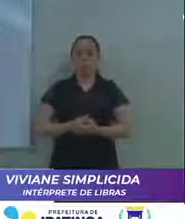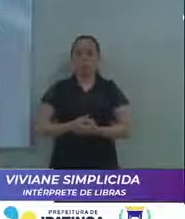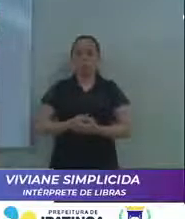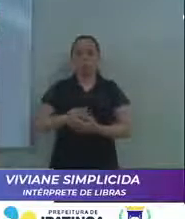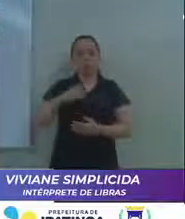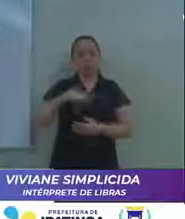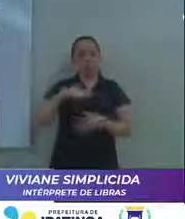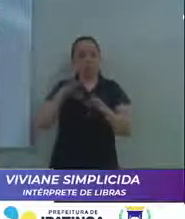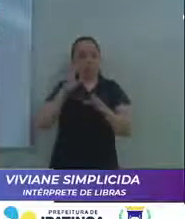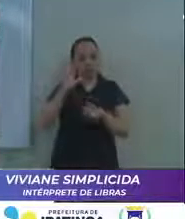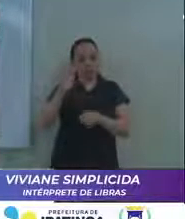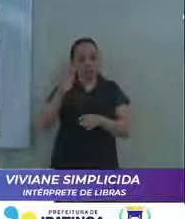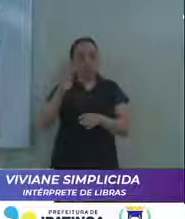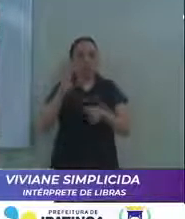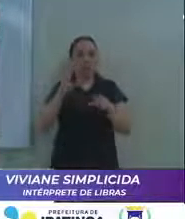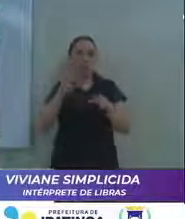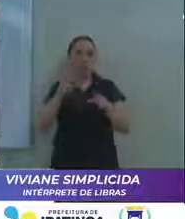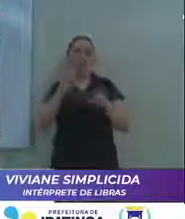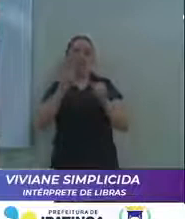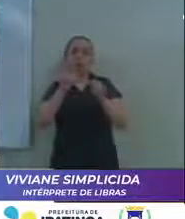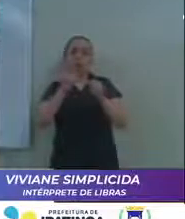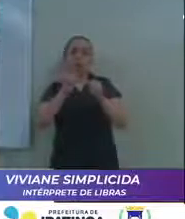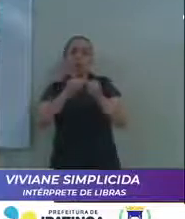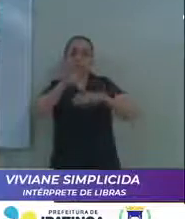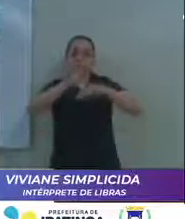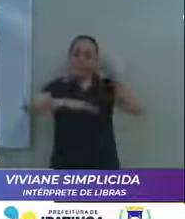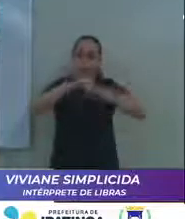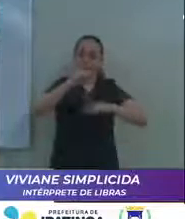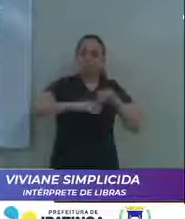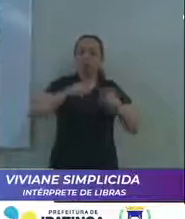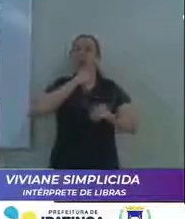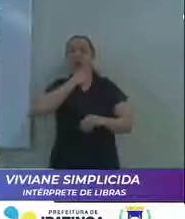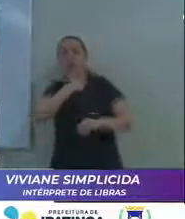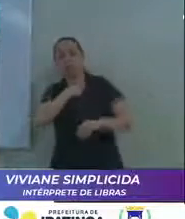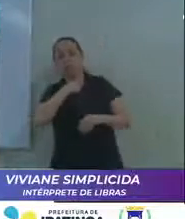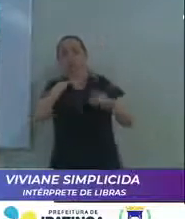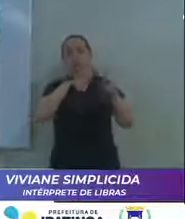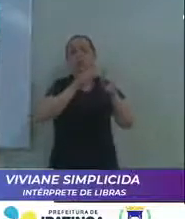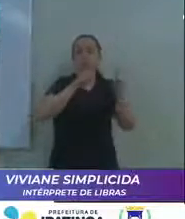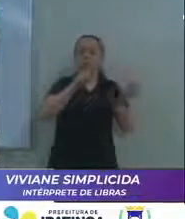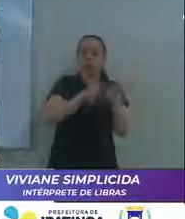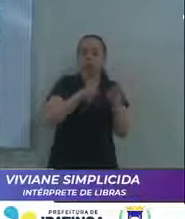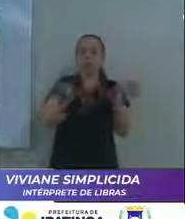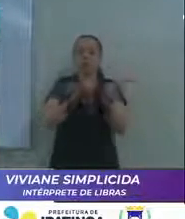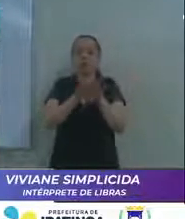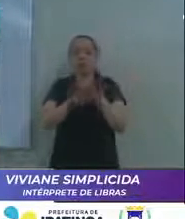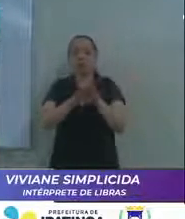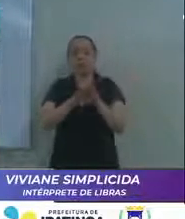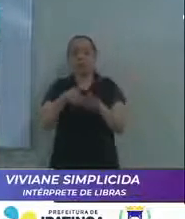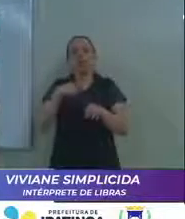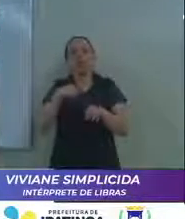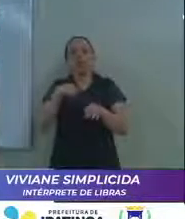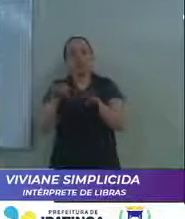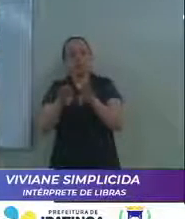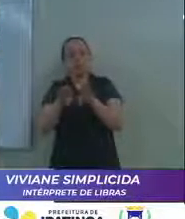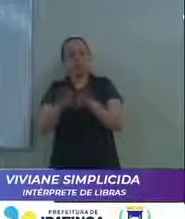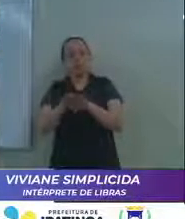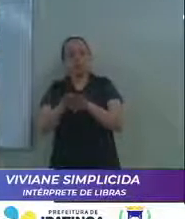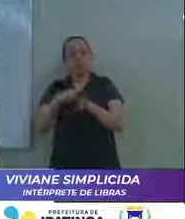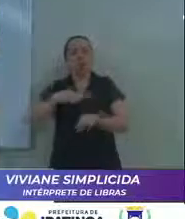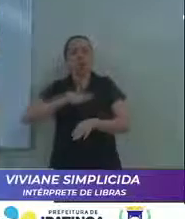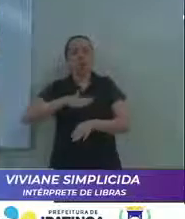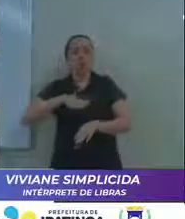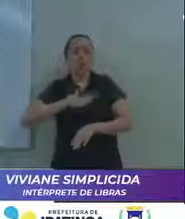além de fazer fonoaudiologia, de ser docente, eu sou uma pessoa que